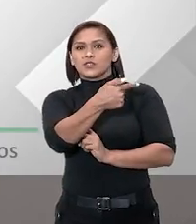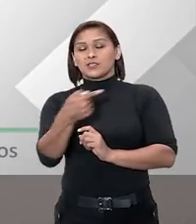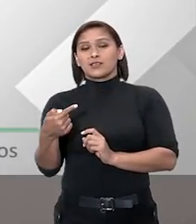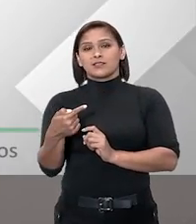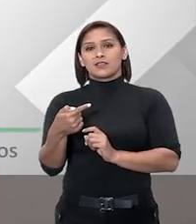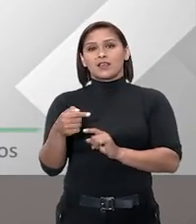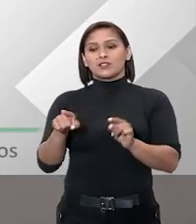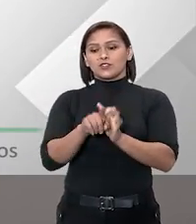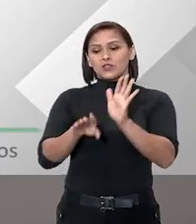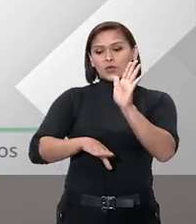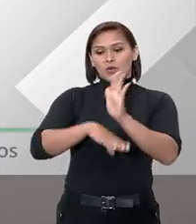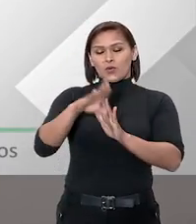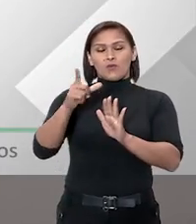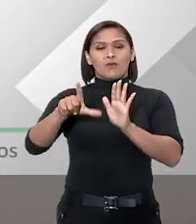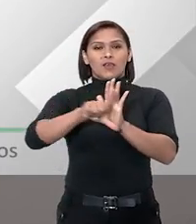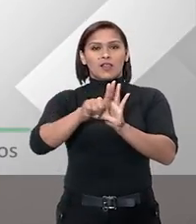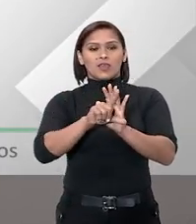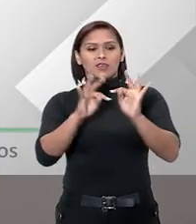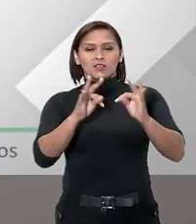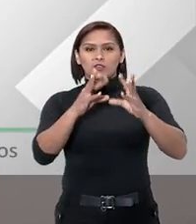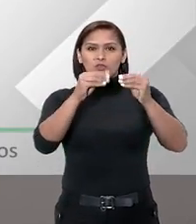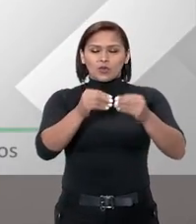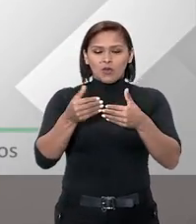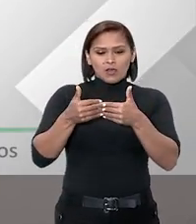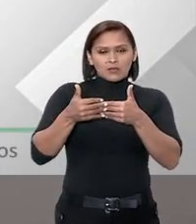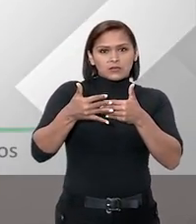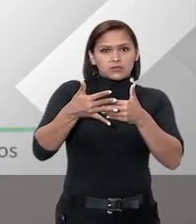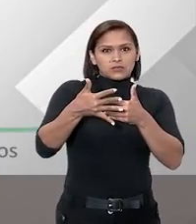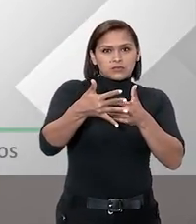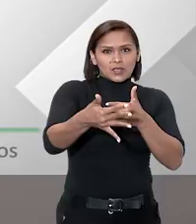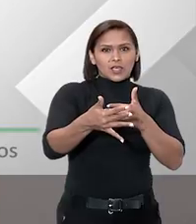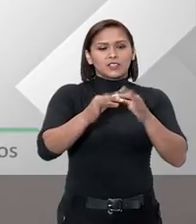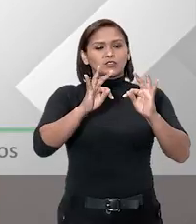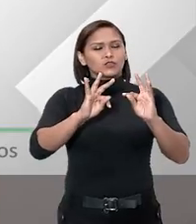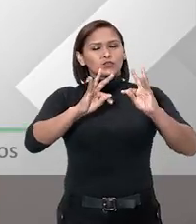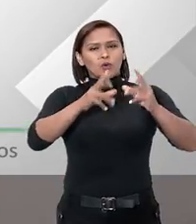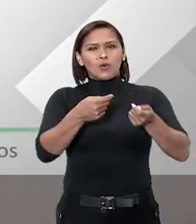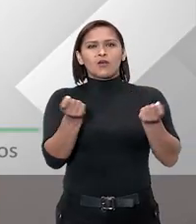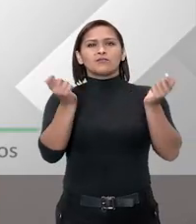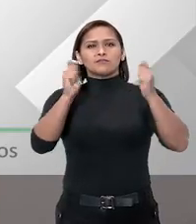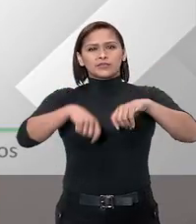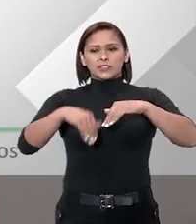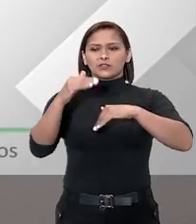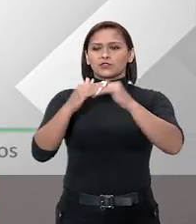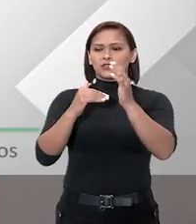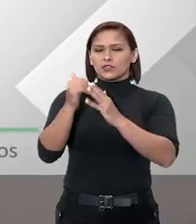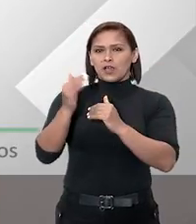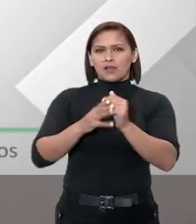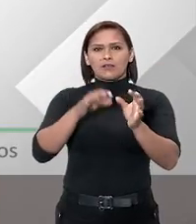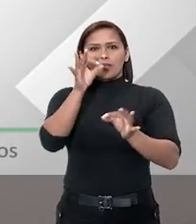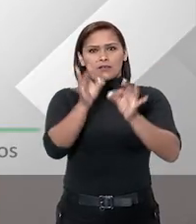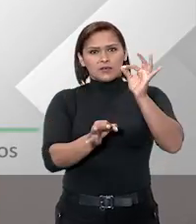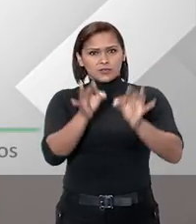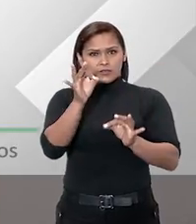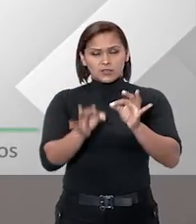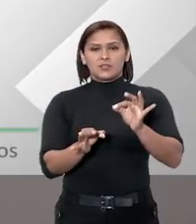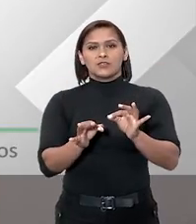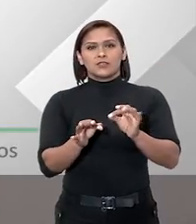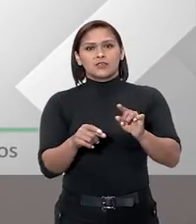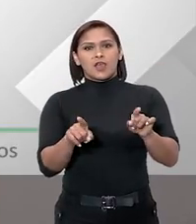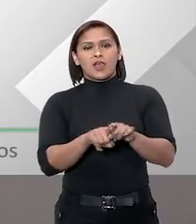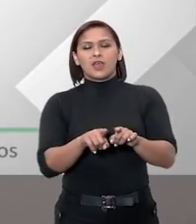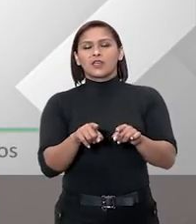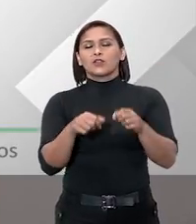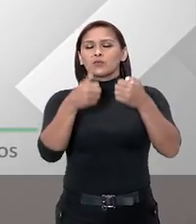promulgação da lei, com todo esse aparato, toda essa capacitação do judiciário,